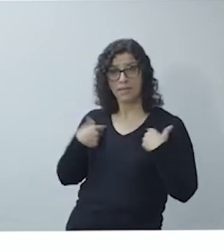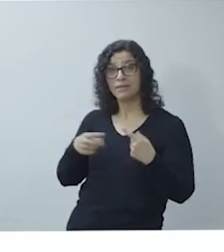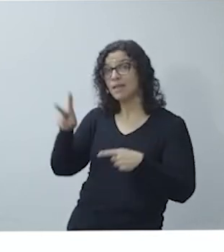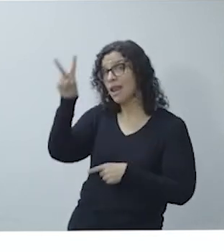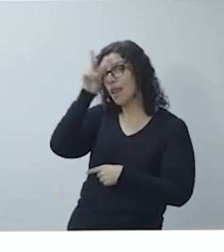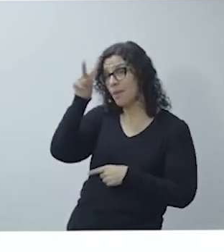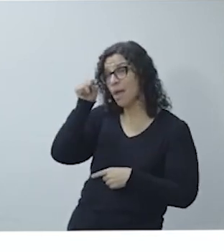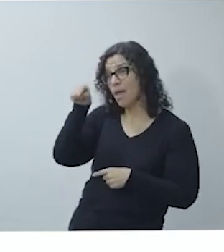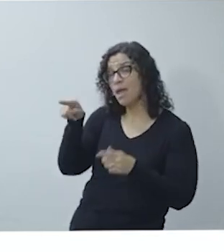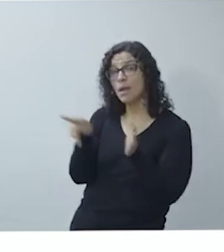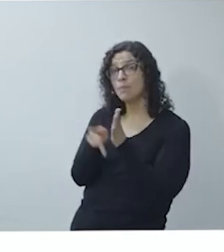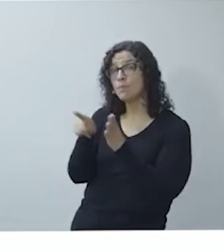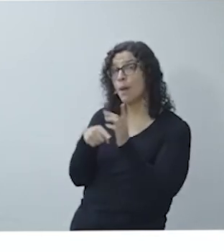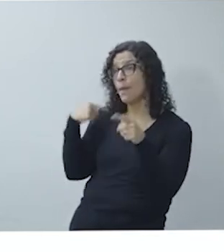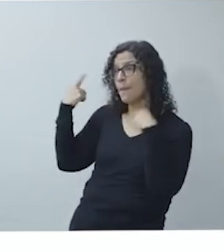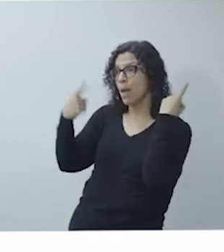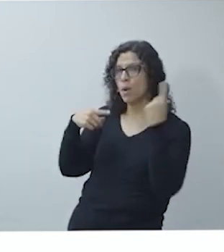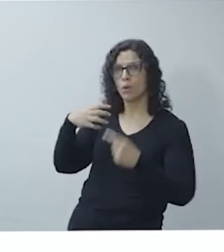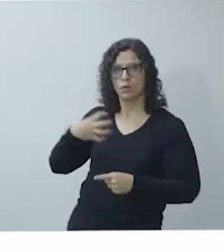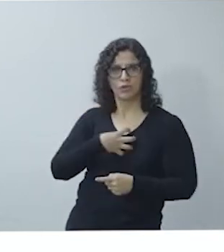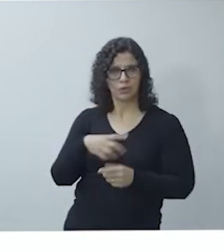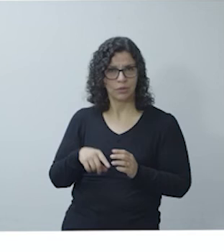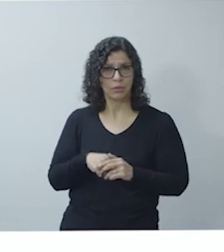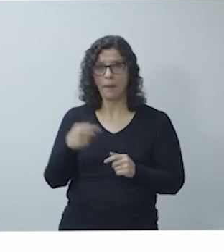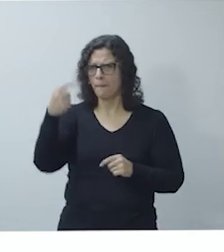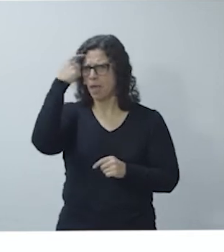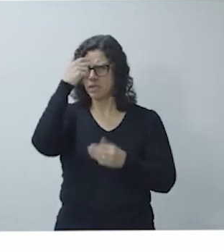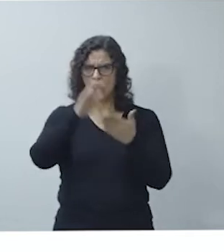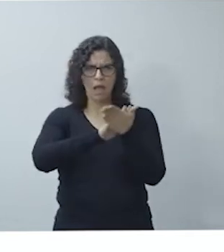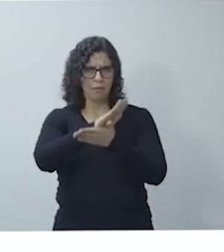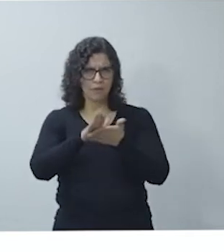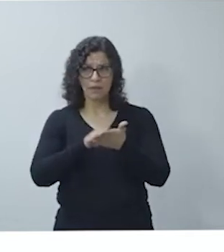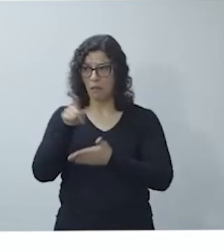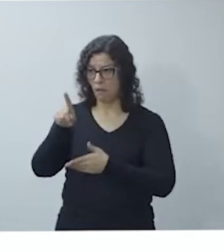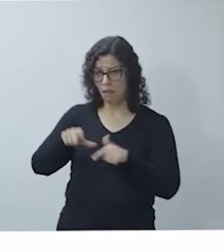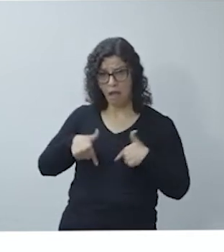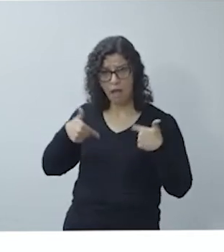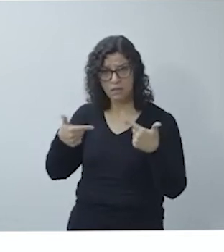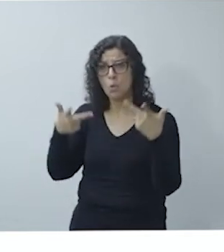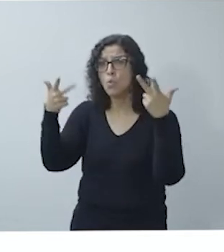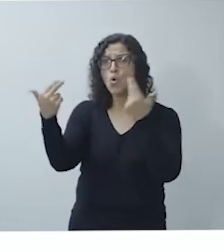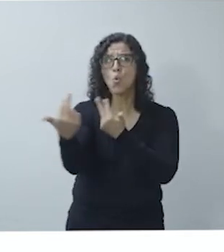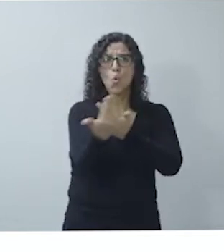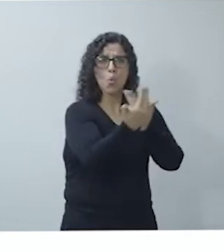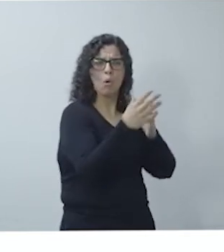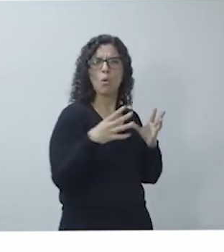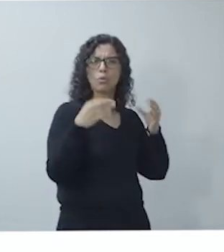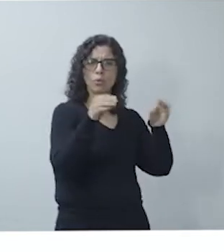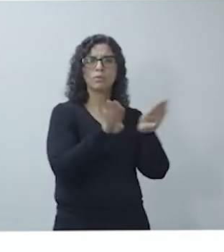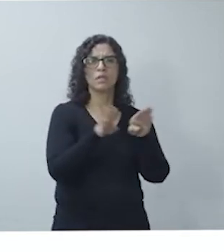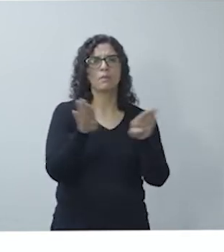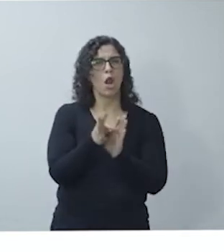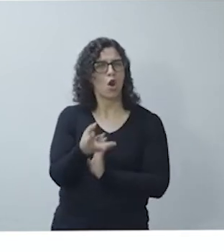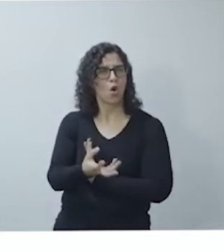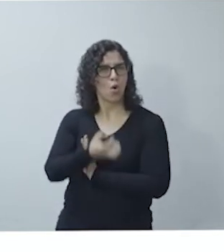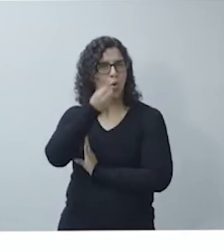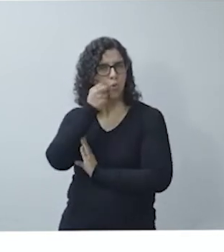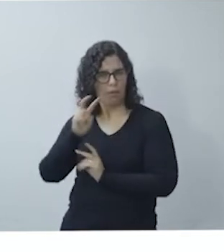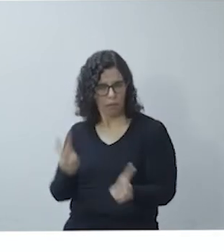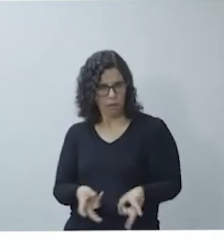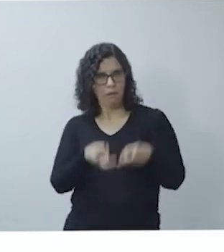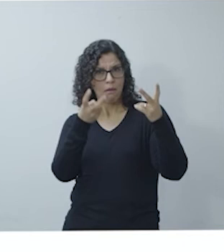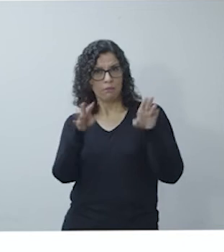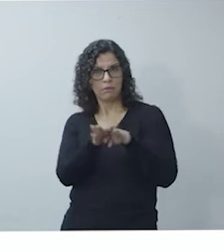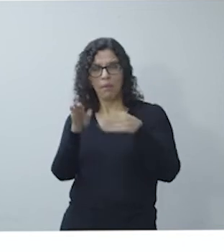em que Antenor era maluco. Antenor não pensava. Antenor agia como os outros. Queria ganhar.